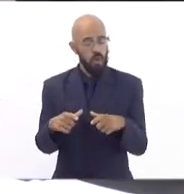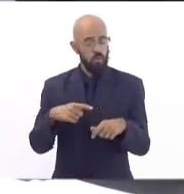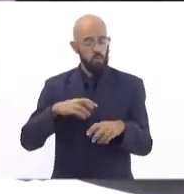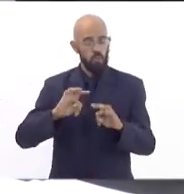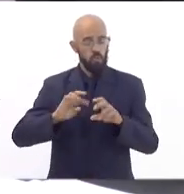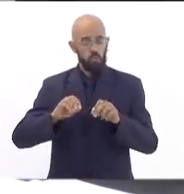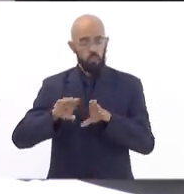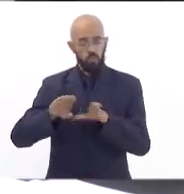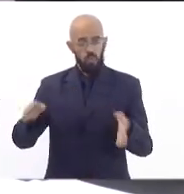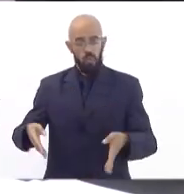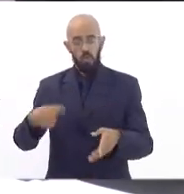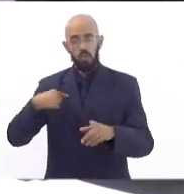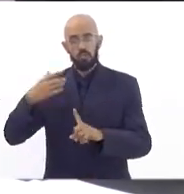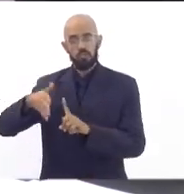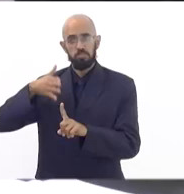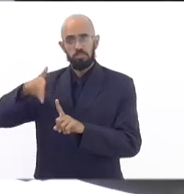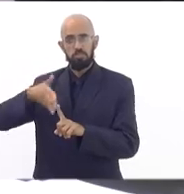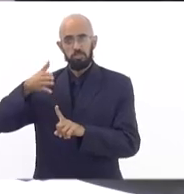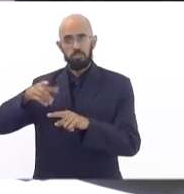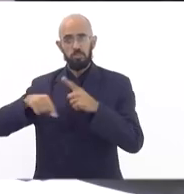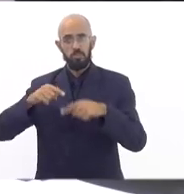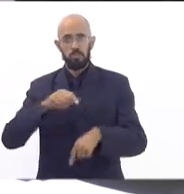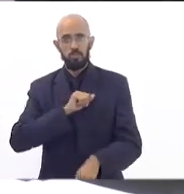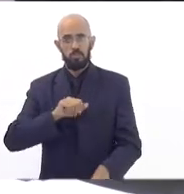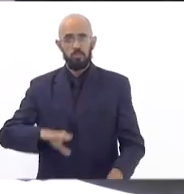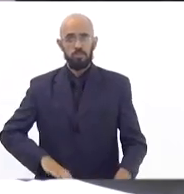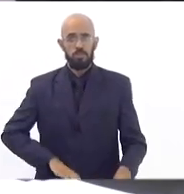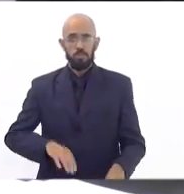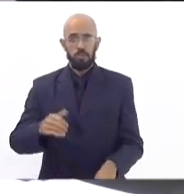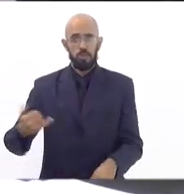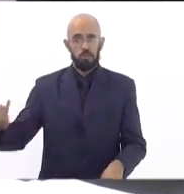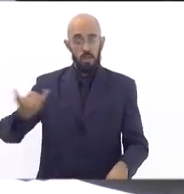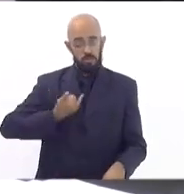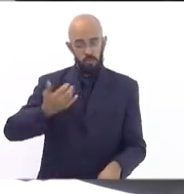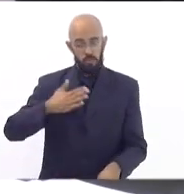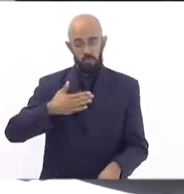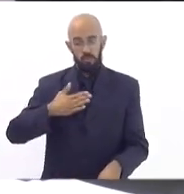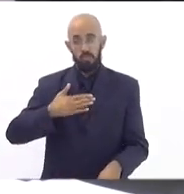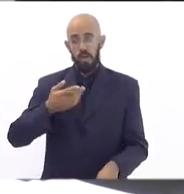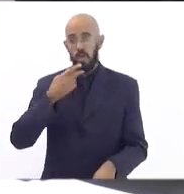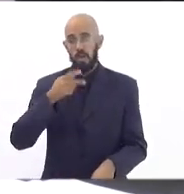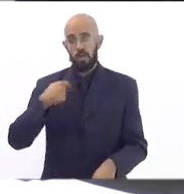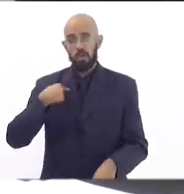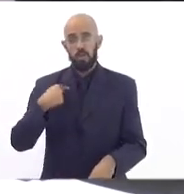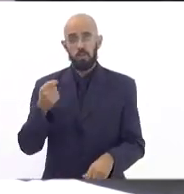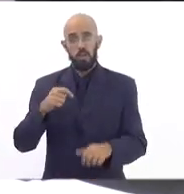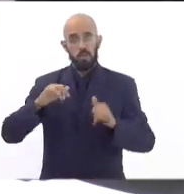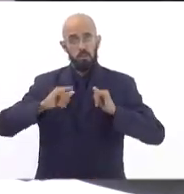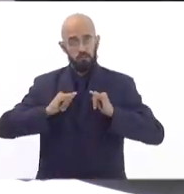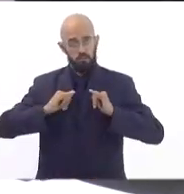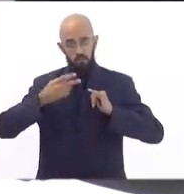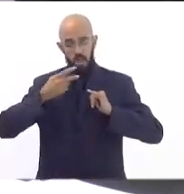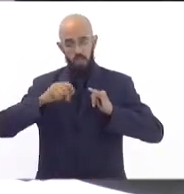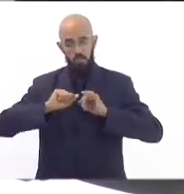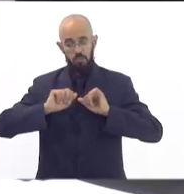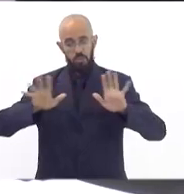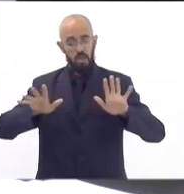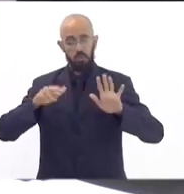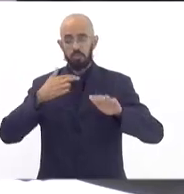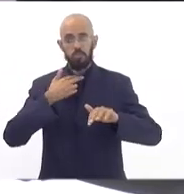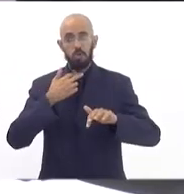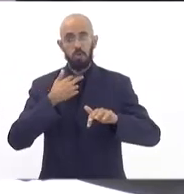usei da palavra fazer sobre isso depois o deputado André me chamou atenção que não pode tá me expondo demais Ali então se eu como